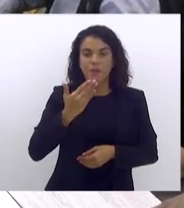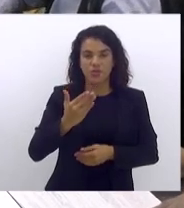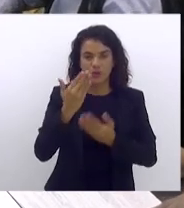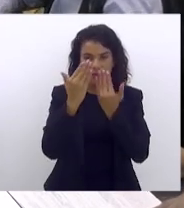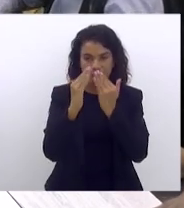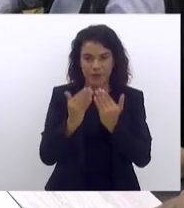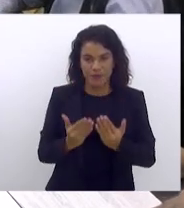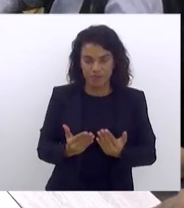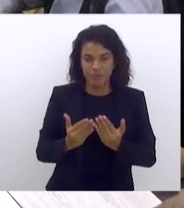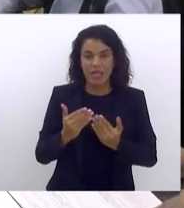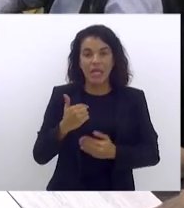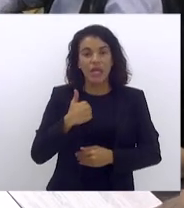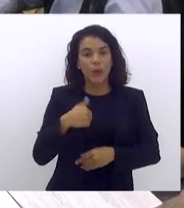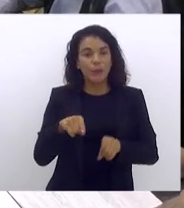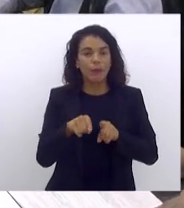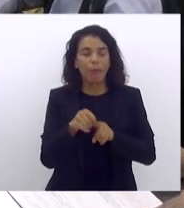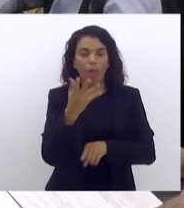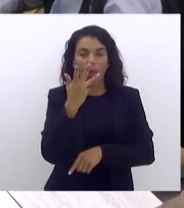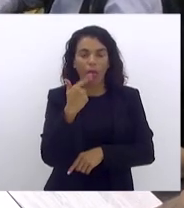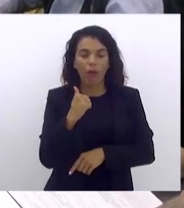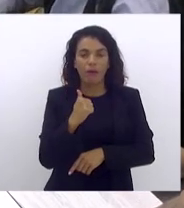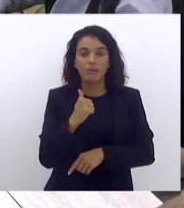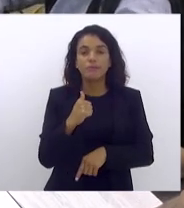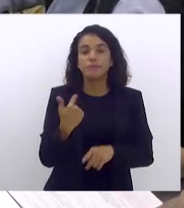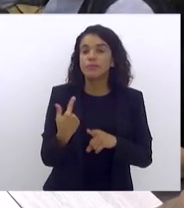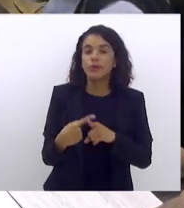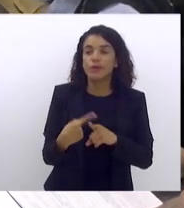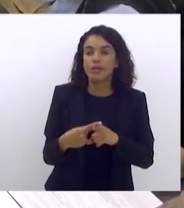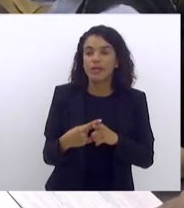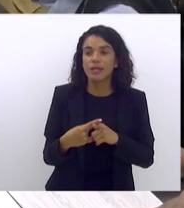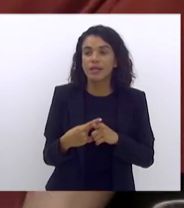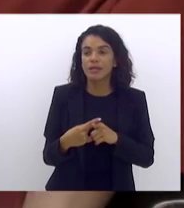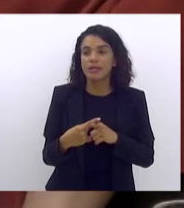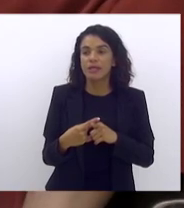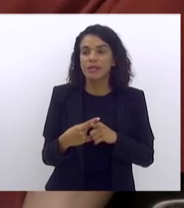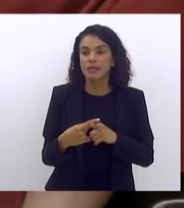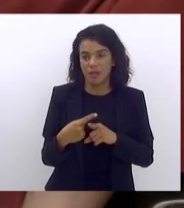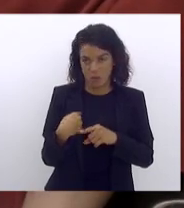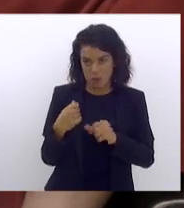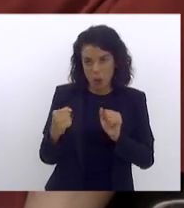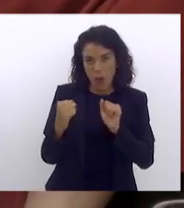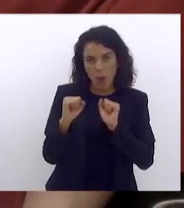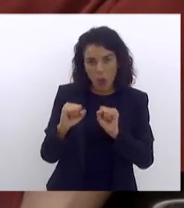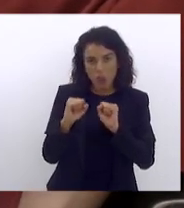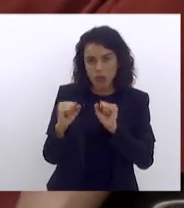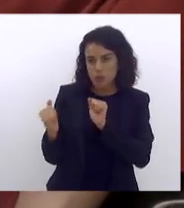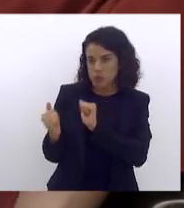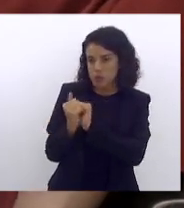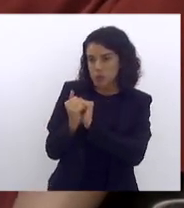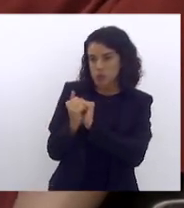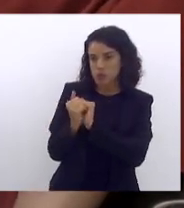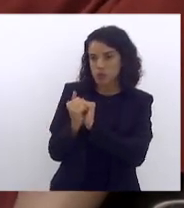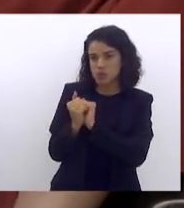vistas, eu acabei papando mosca porque eu também queria. Pode fazer conjunta, deputada